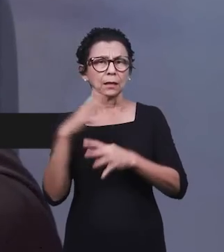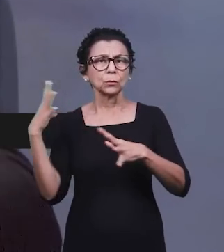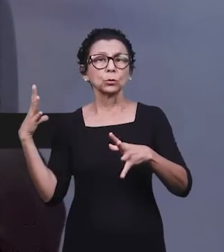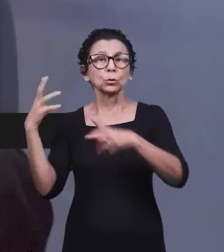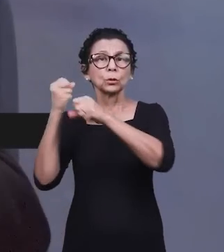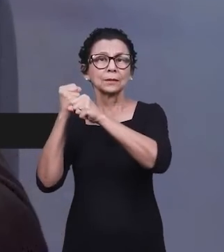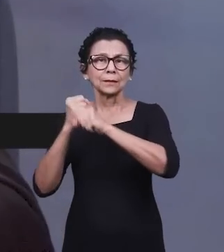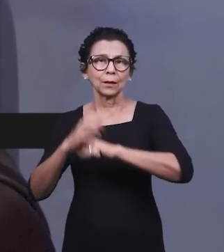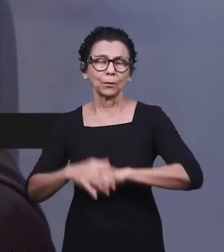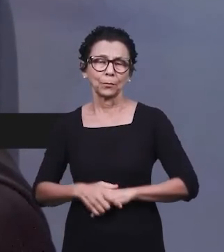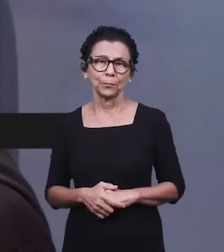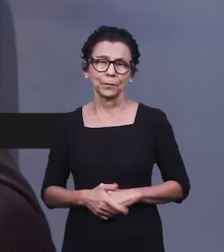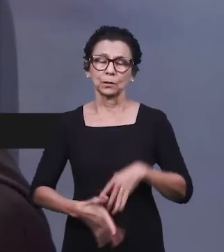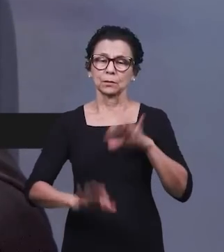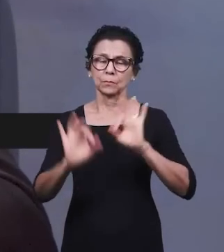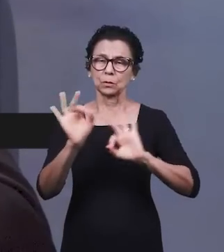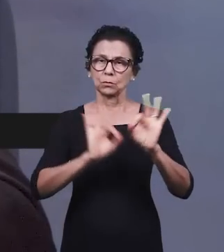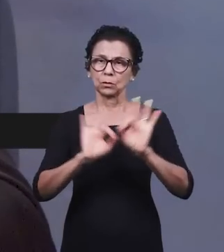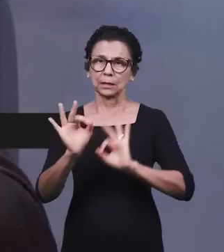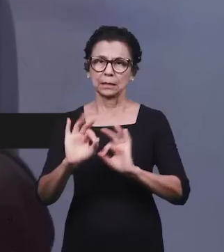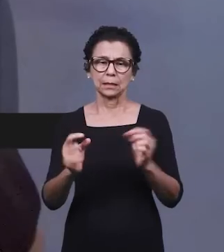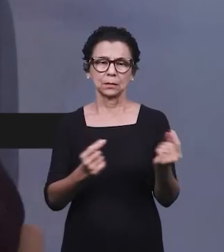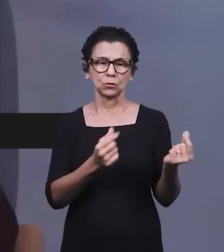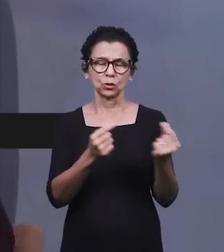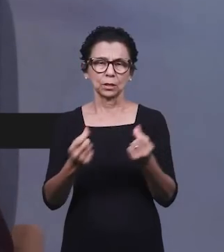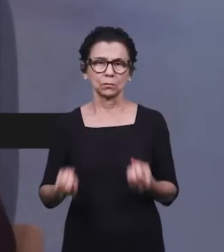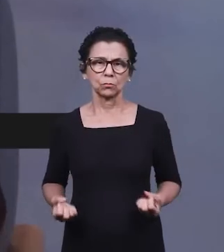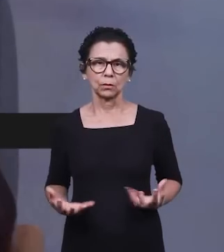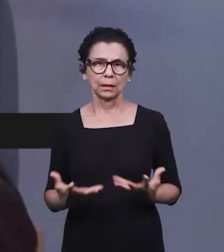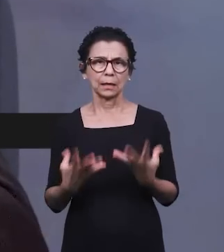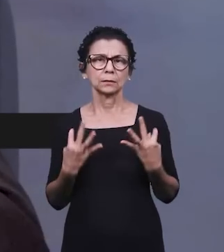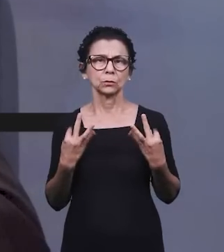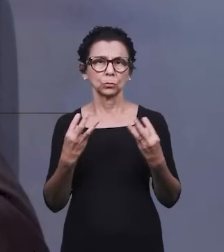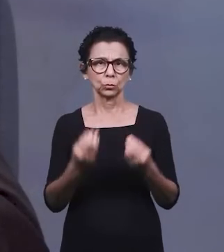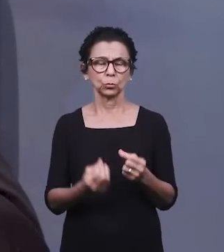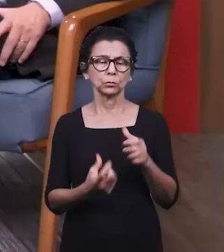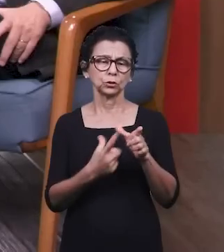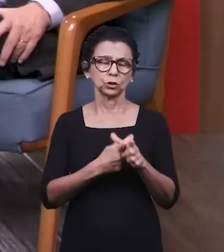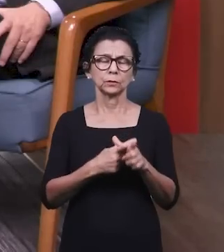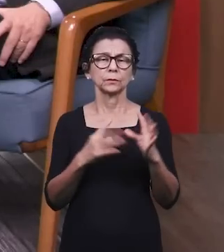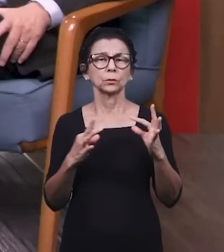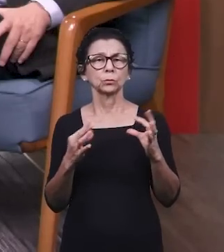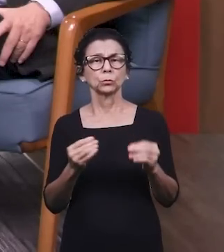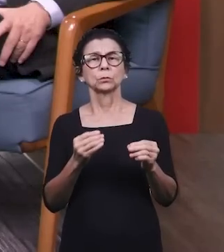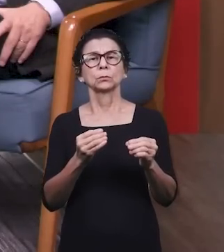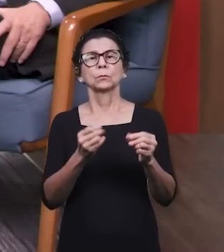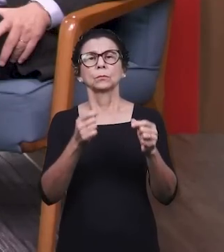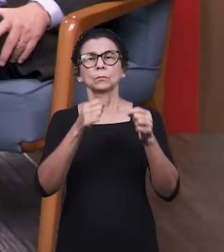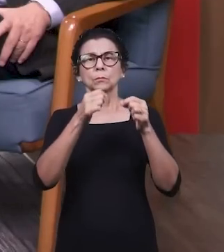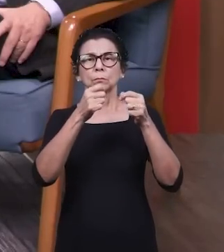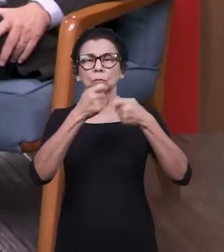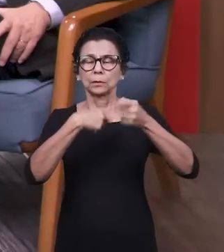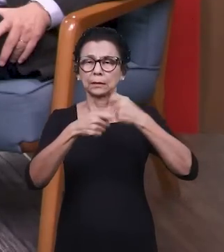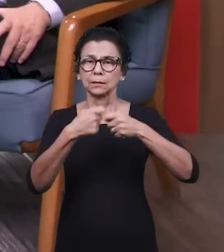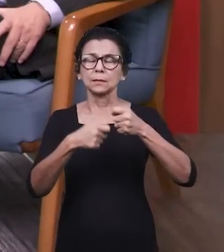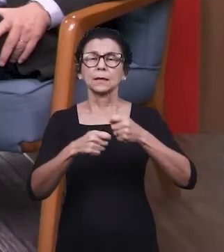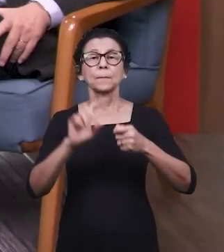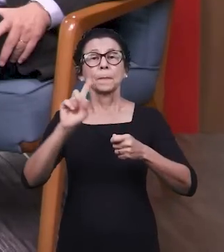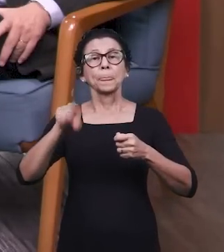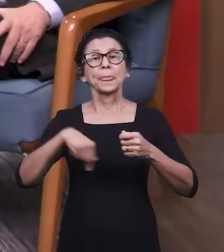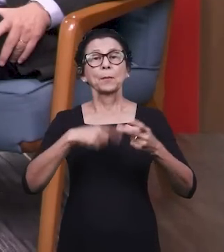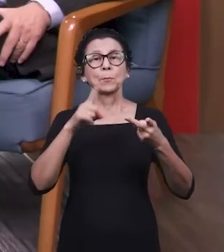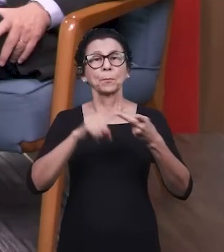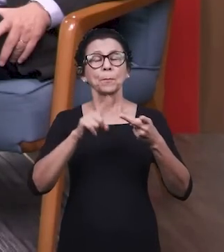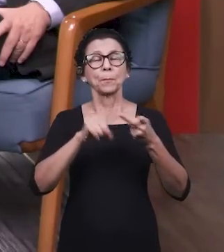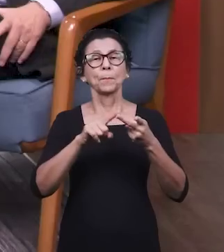para organizar financeiramente o seu orçamento pessoal, o seu controle financeiro, é quanto você ganha. E só então você vai para a segunda